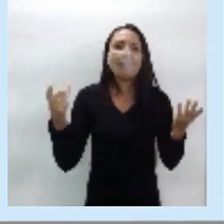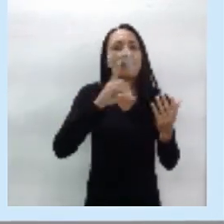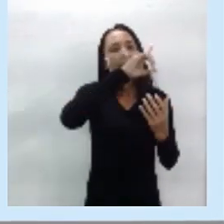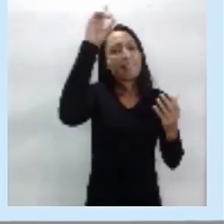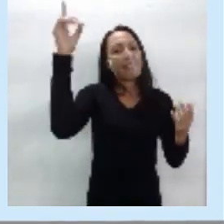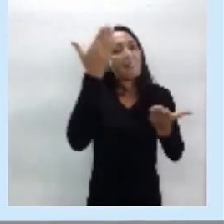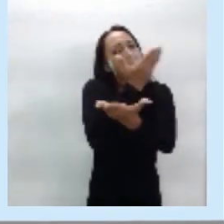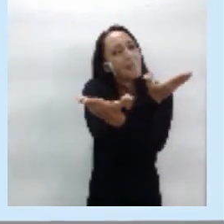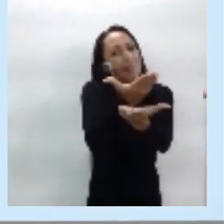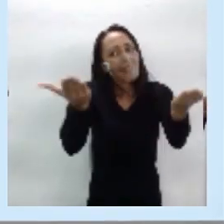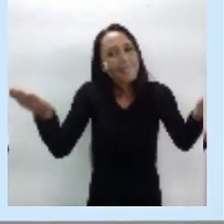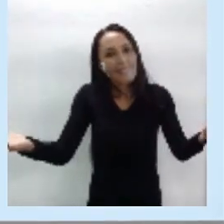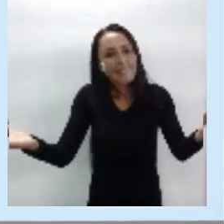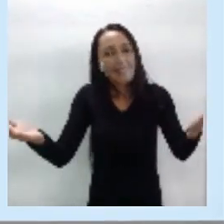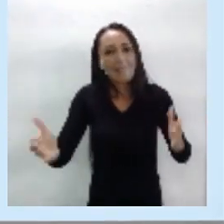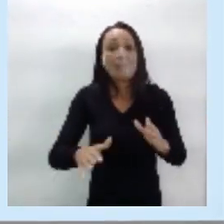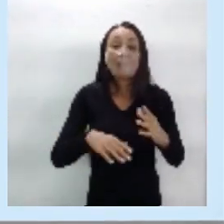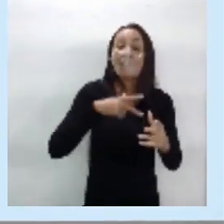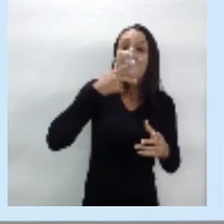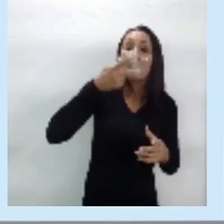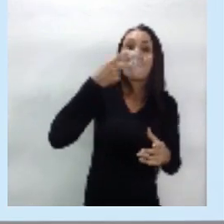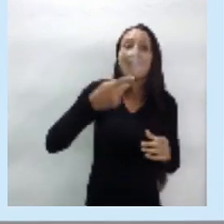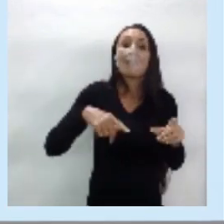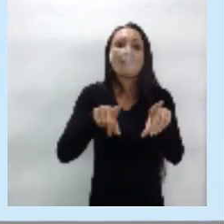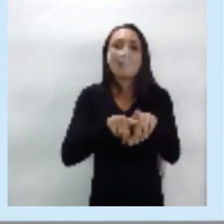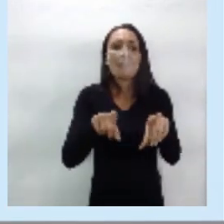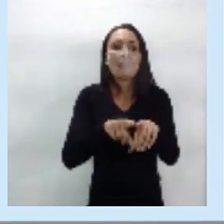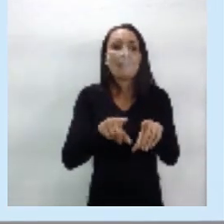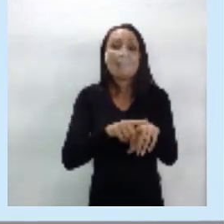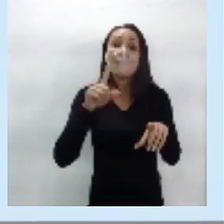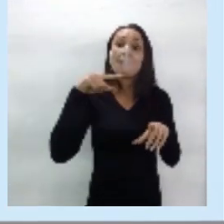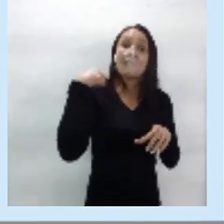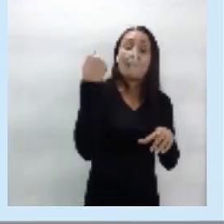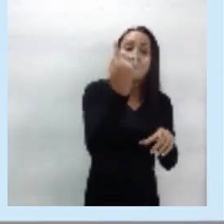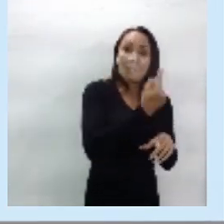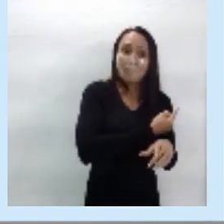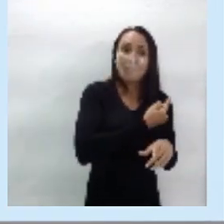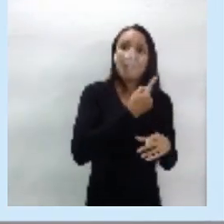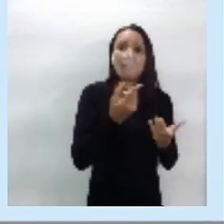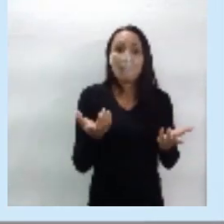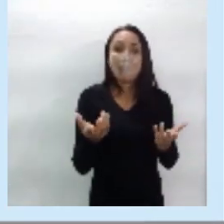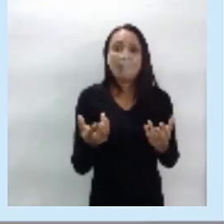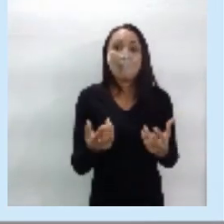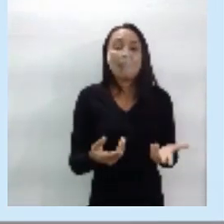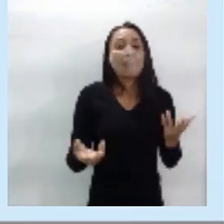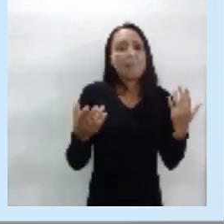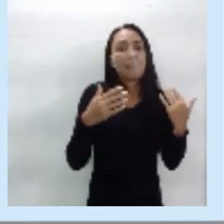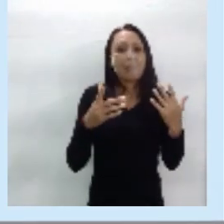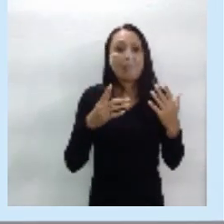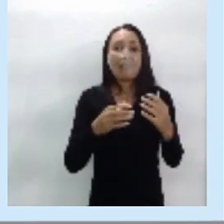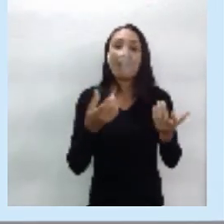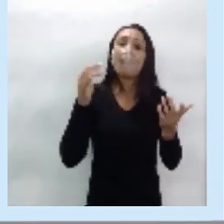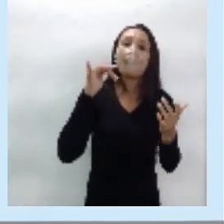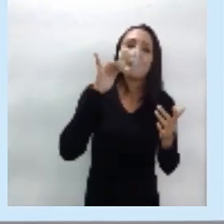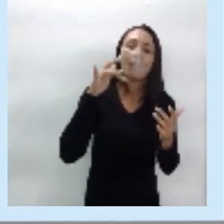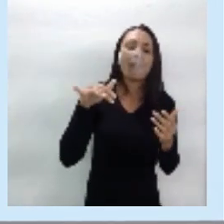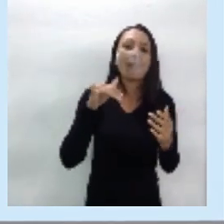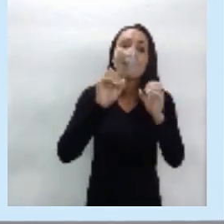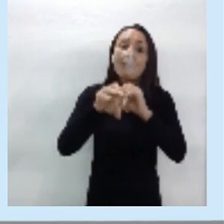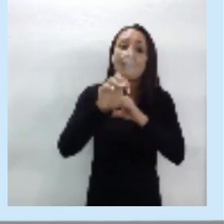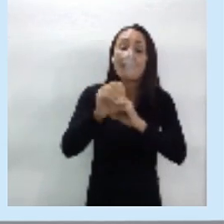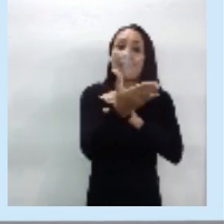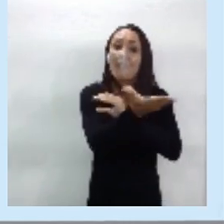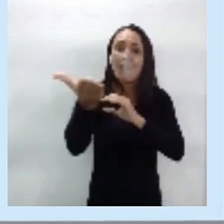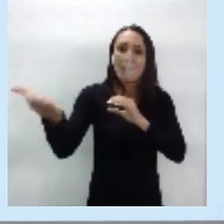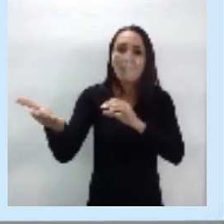todos vocês e dizer que a nossa missão é levar o conhecimento todo dia para vocês. Em breve,